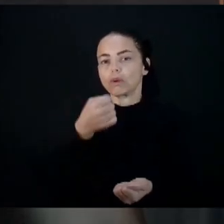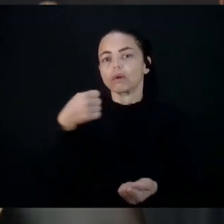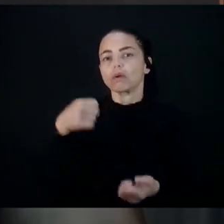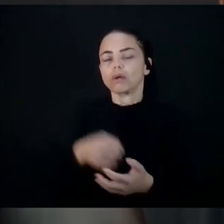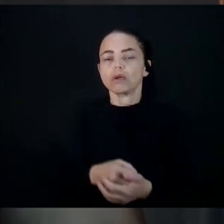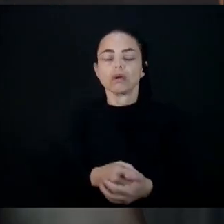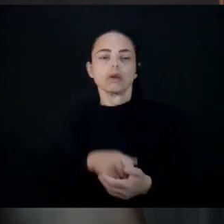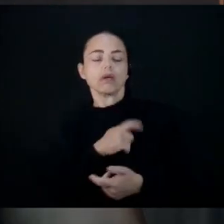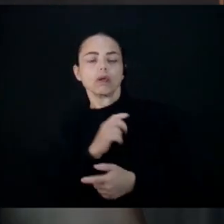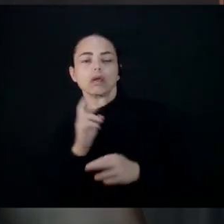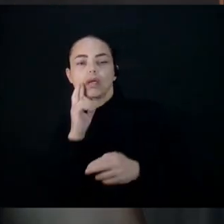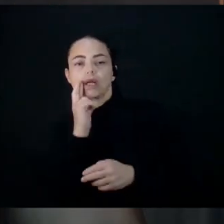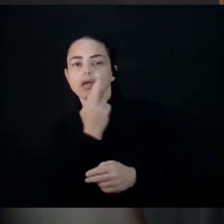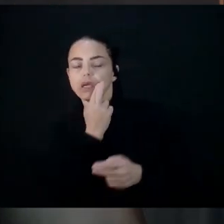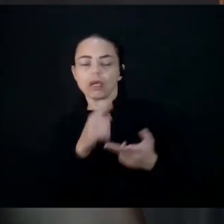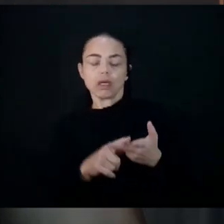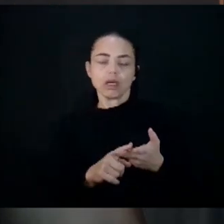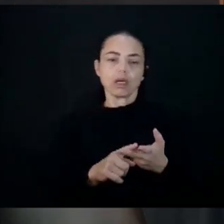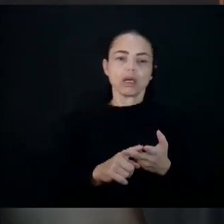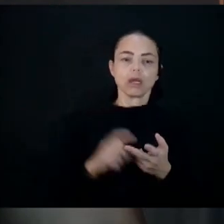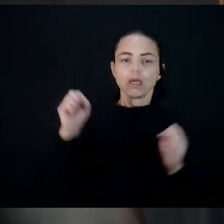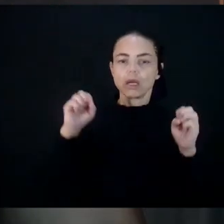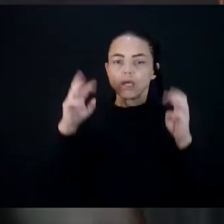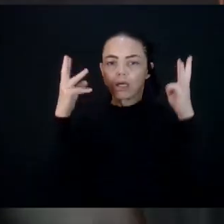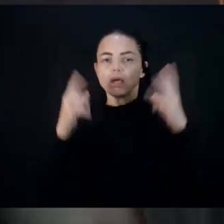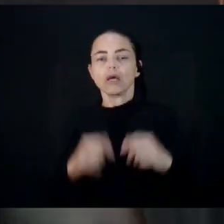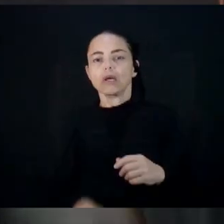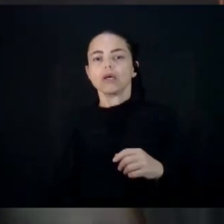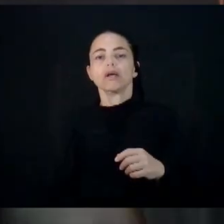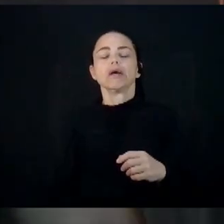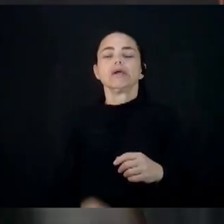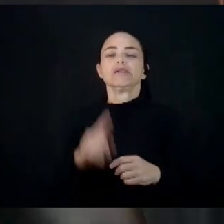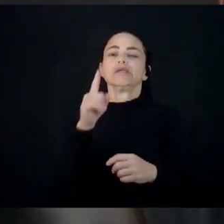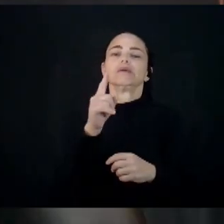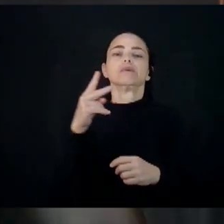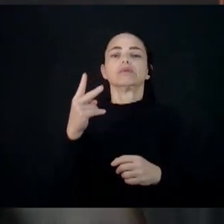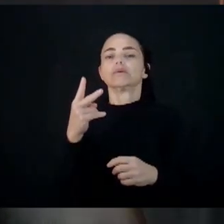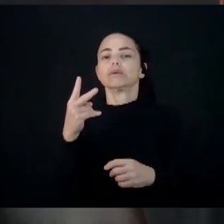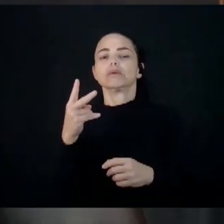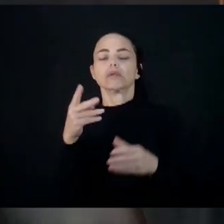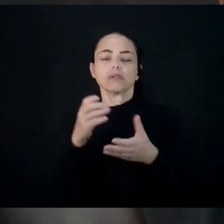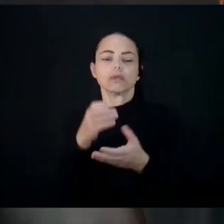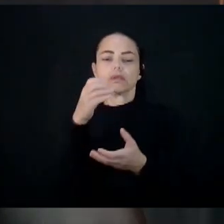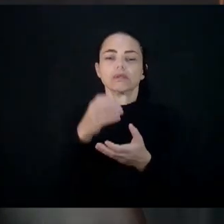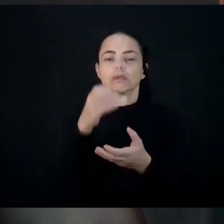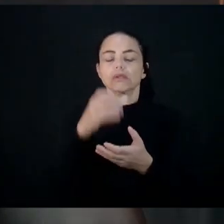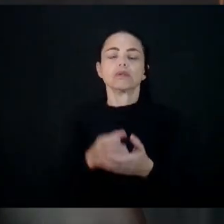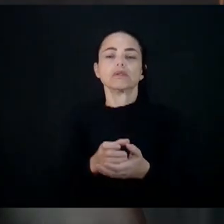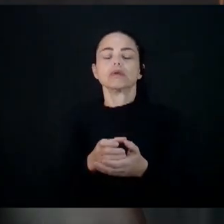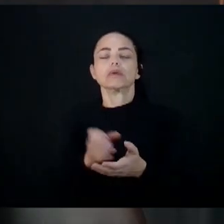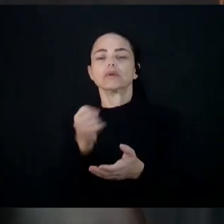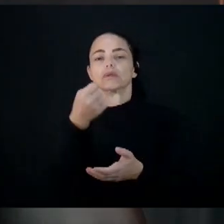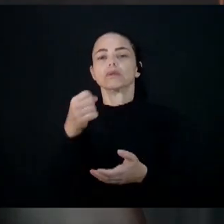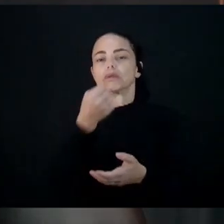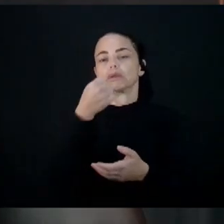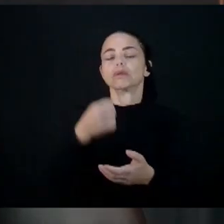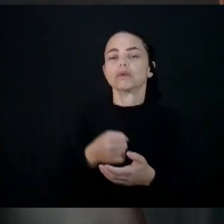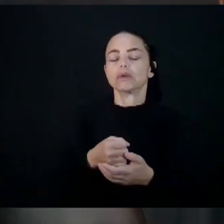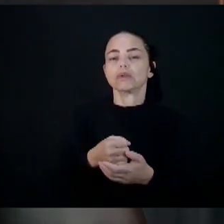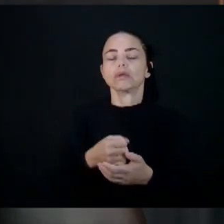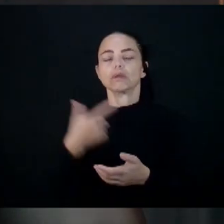num restaurante, num evento, numa festa, e toma aí 1, 2 taças de vinho, 2 latinhas de cerveja, mas ela consegue se